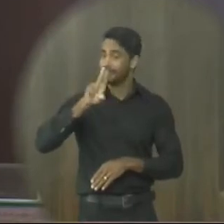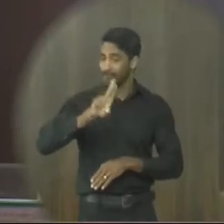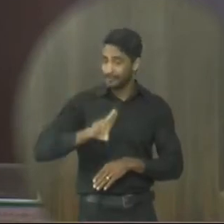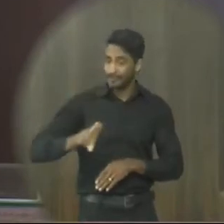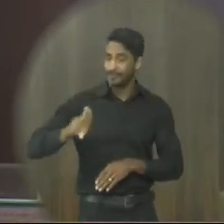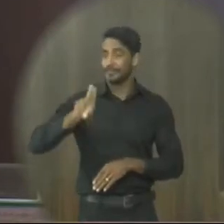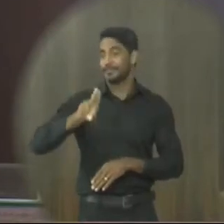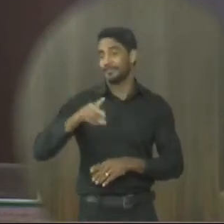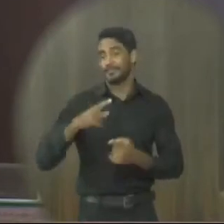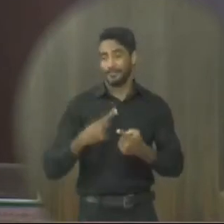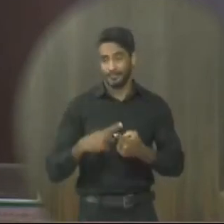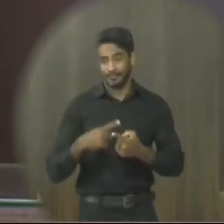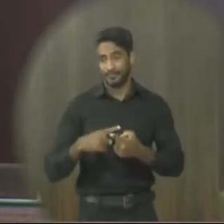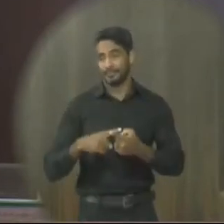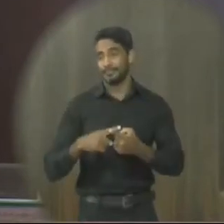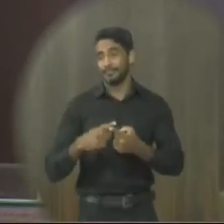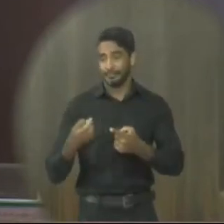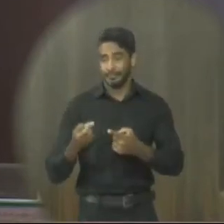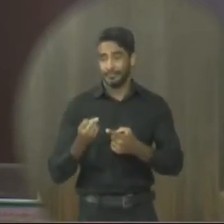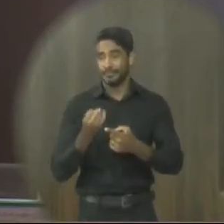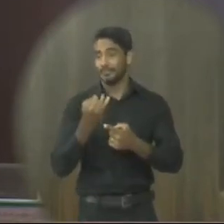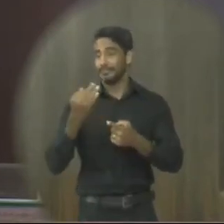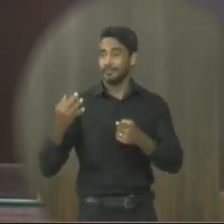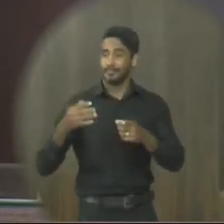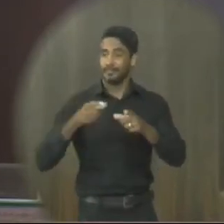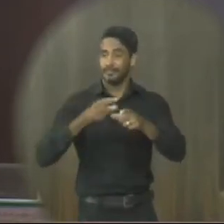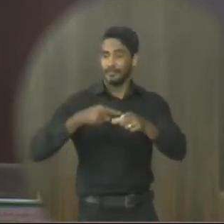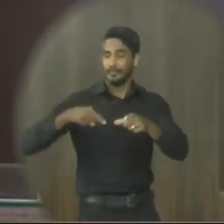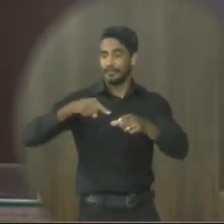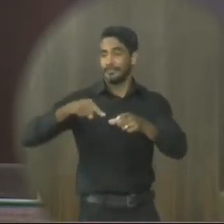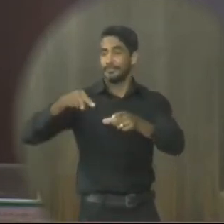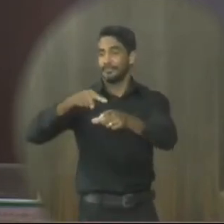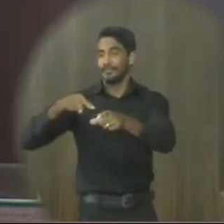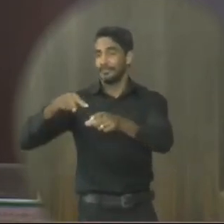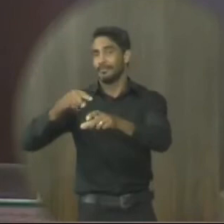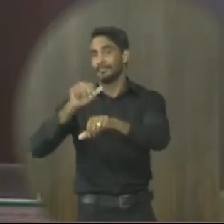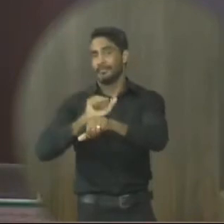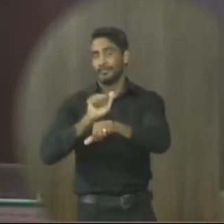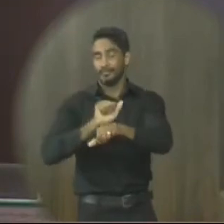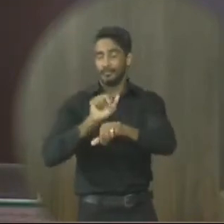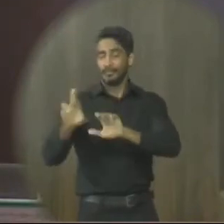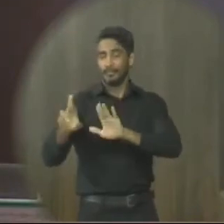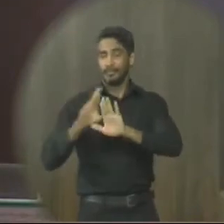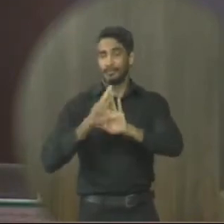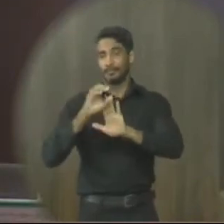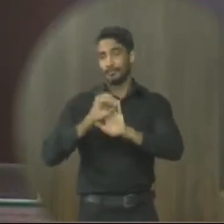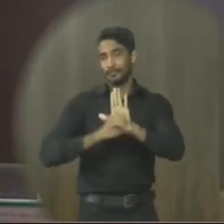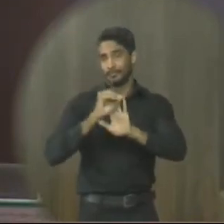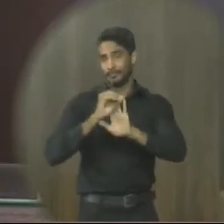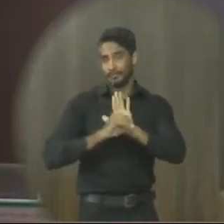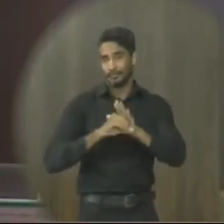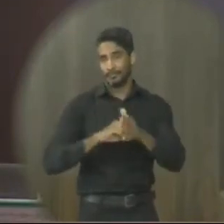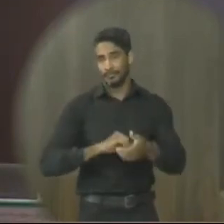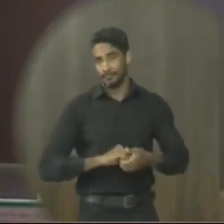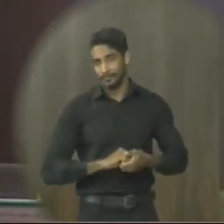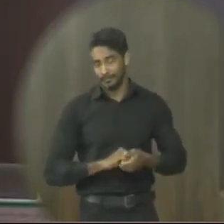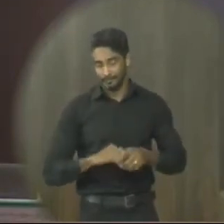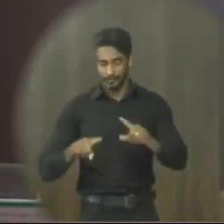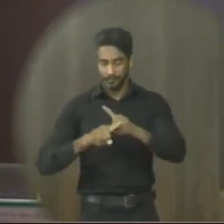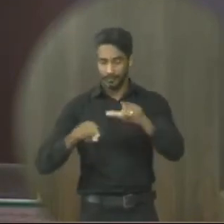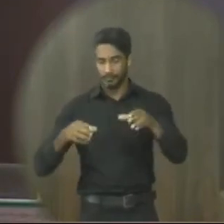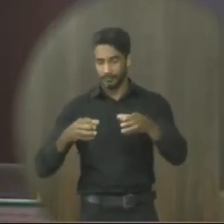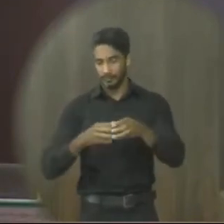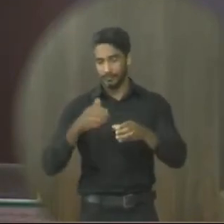se encontra difícil, e devido-se à grande quantidade de buracos. Aguardando a resposta a este ofício em tempo rápido. Sala de